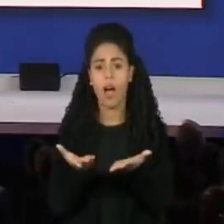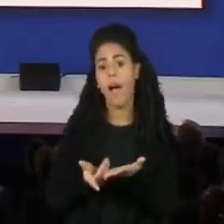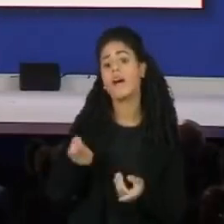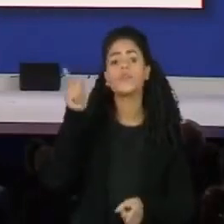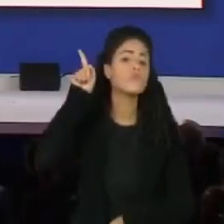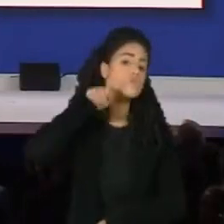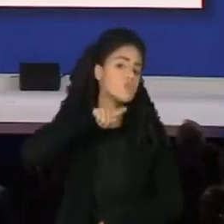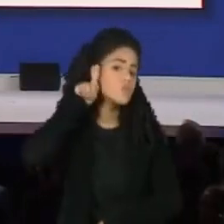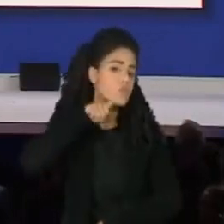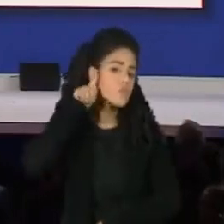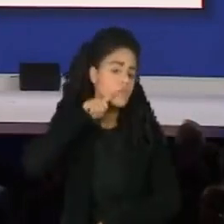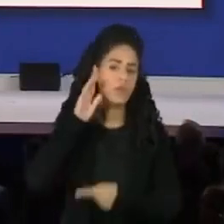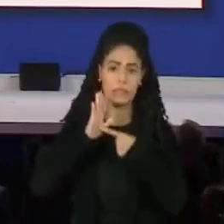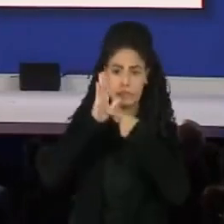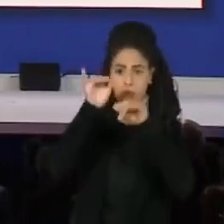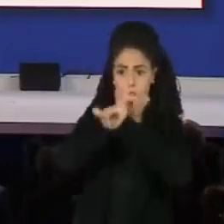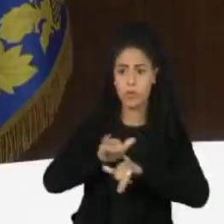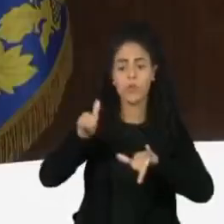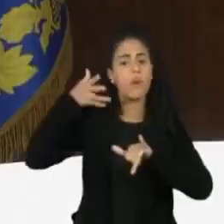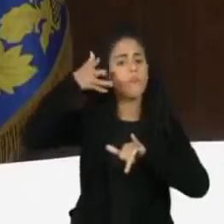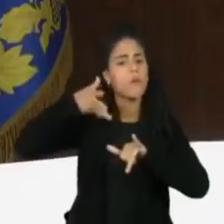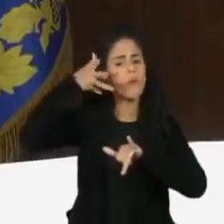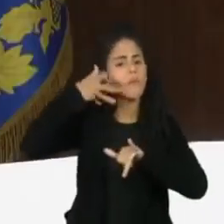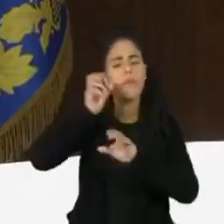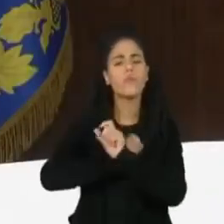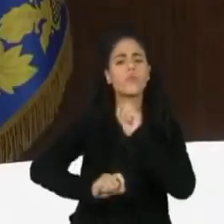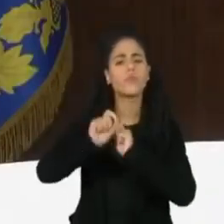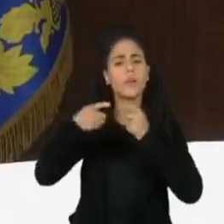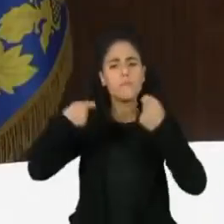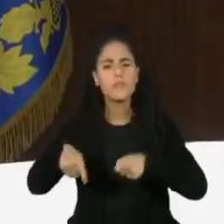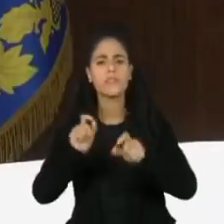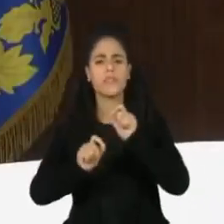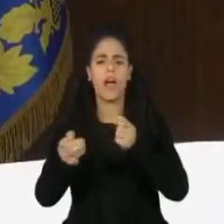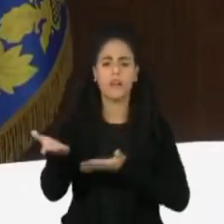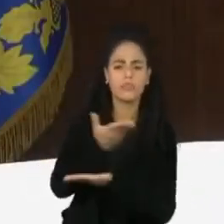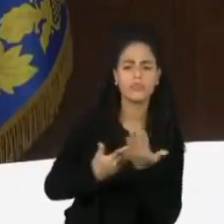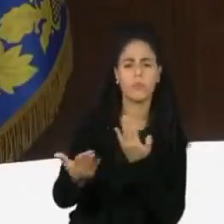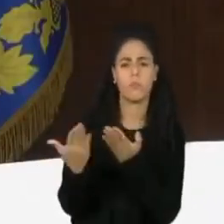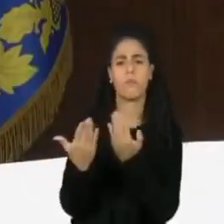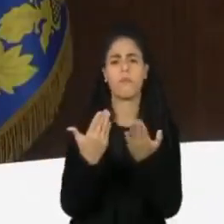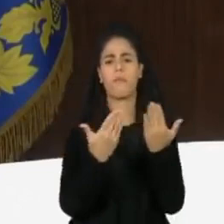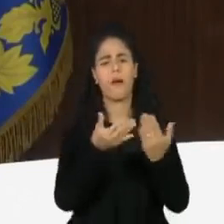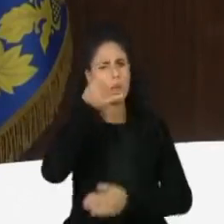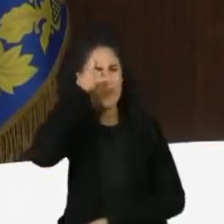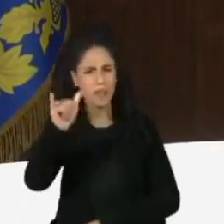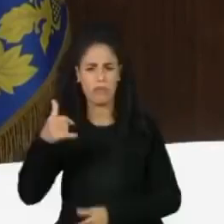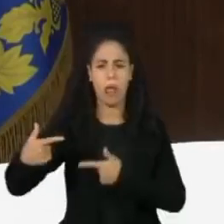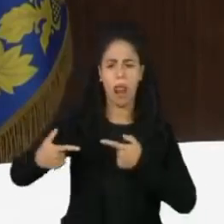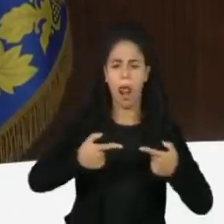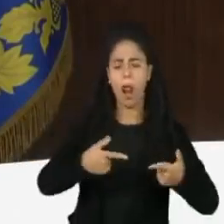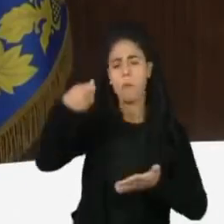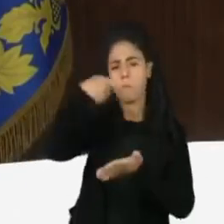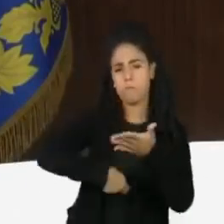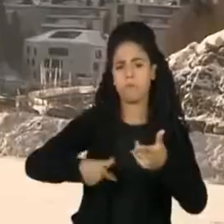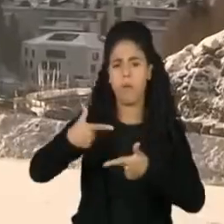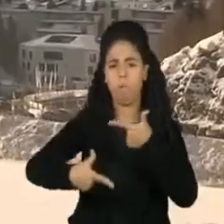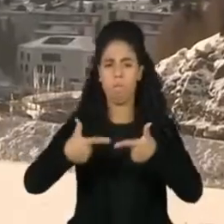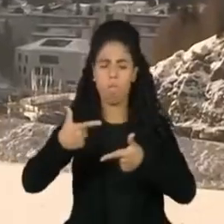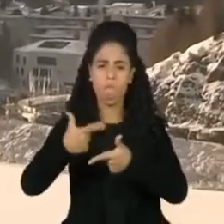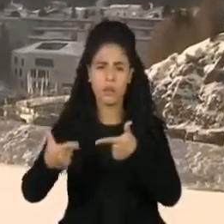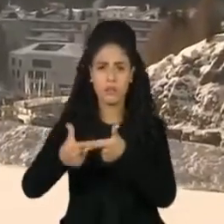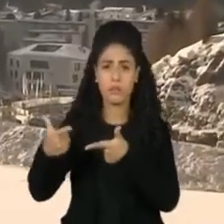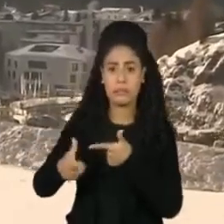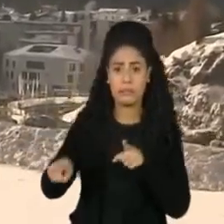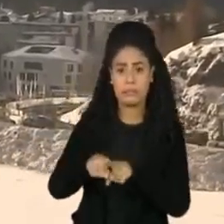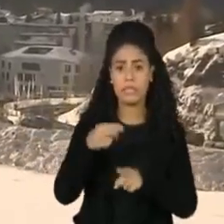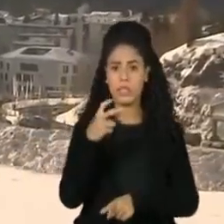Volodymyr Zelensky abriu os discursos esta manhã. Ele disse que é preciso criar novas ferramentas para evitar conflitos com ações preventivas. Há